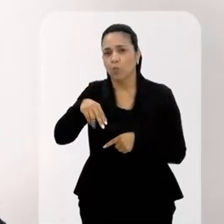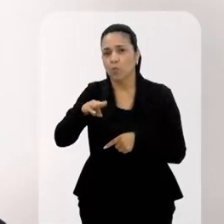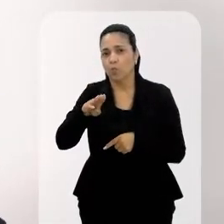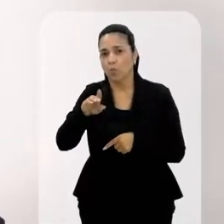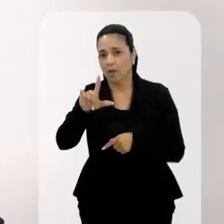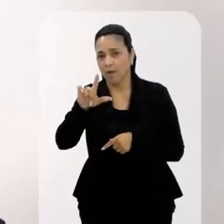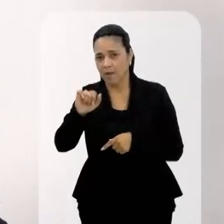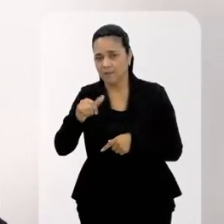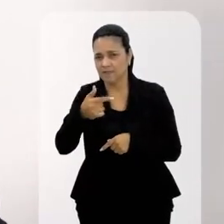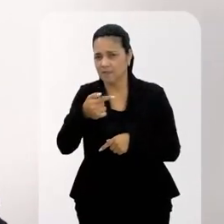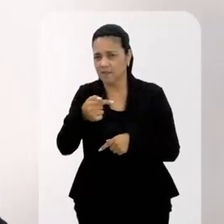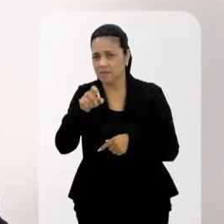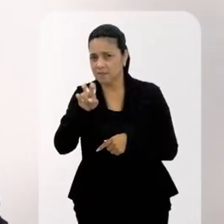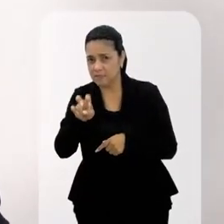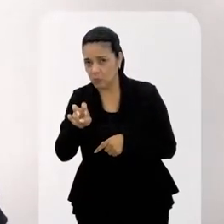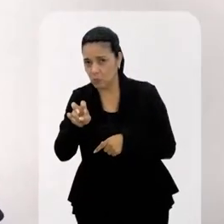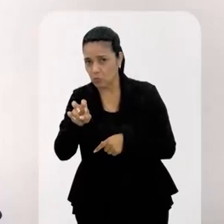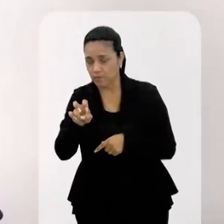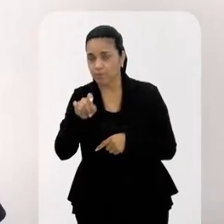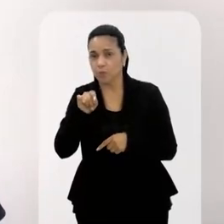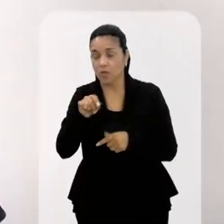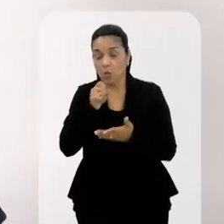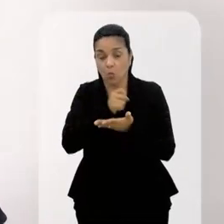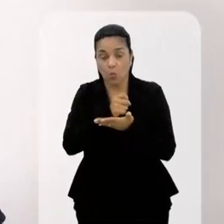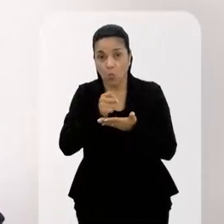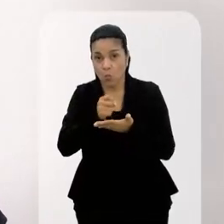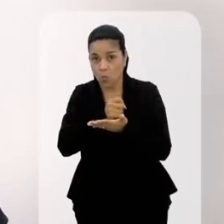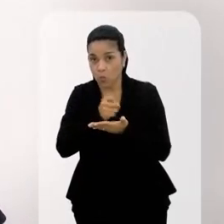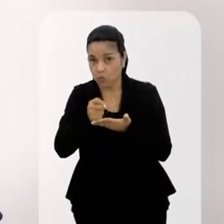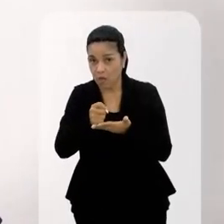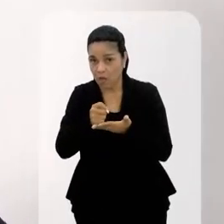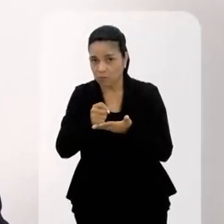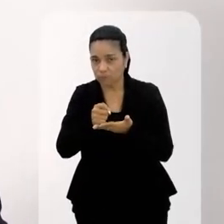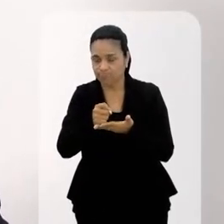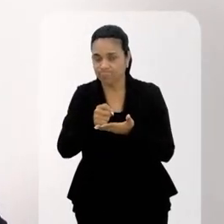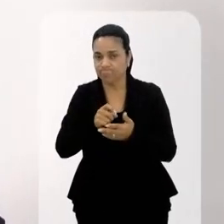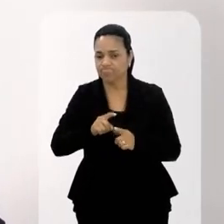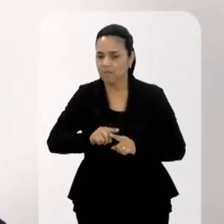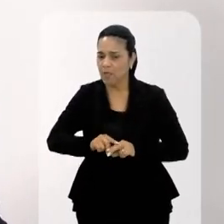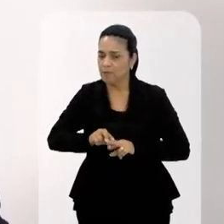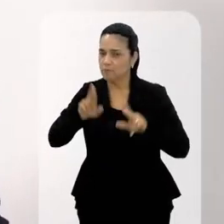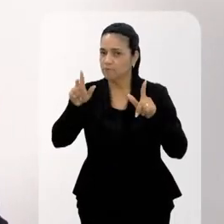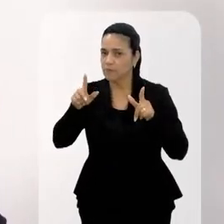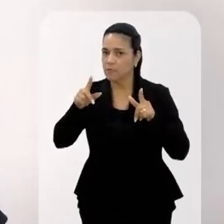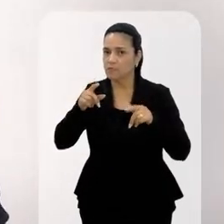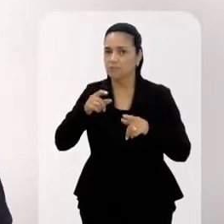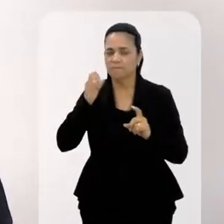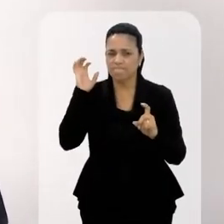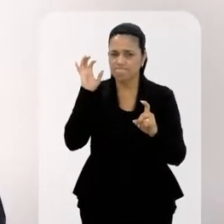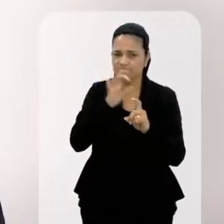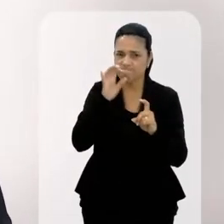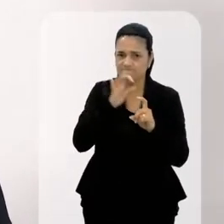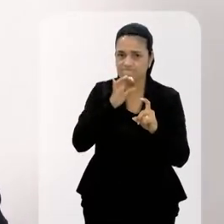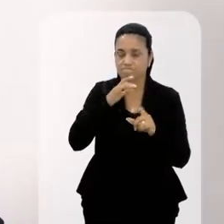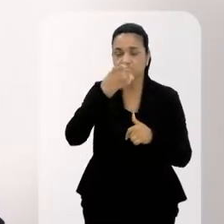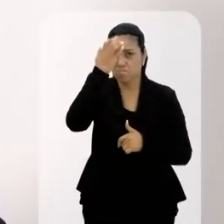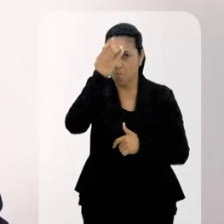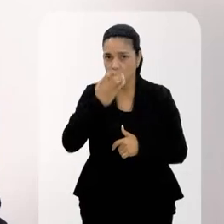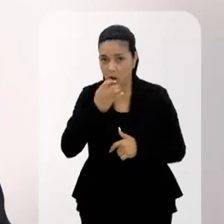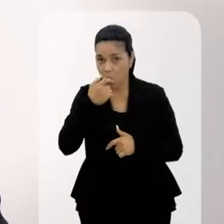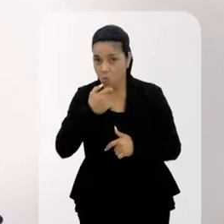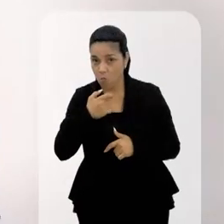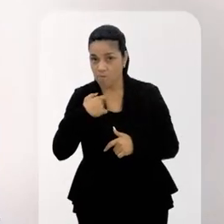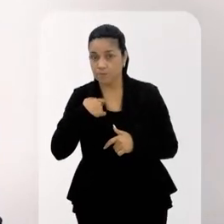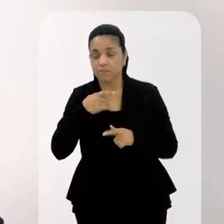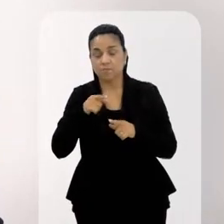75, se eu não me engano, que ela dizia que o inadimplemento contratual não ensejaria dano moral. E aí, obviamente, abarcava muito,